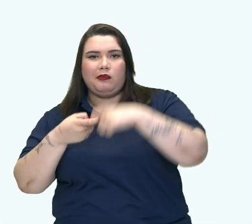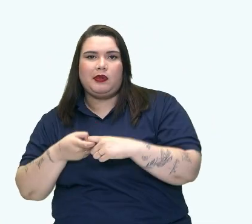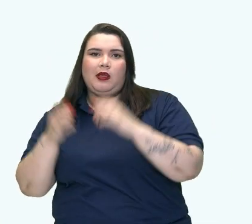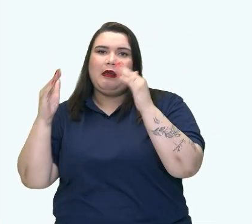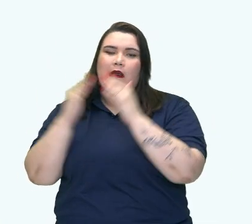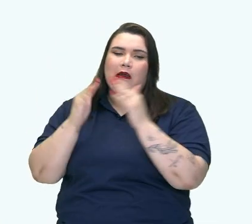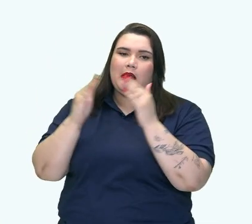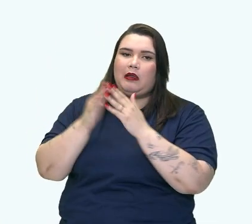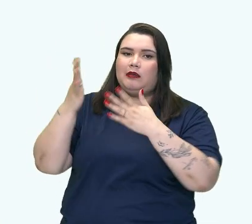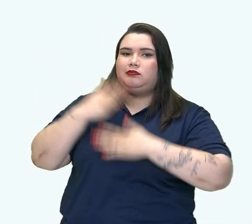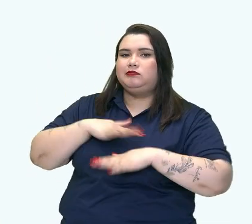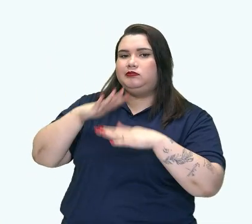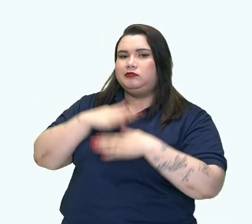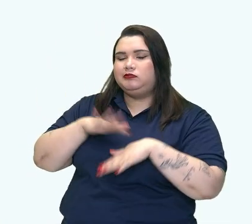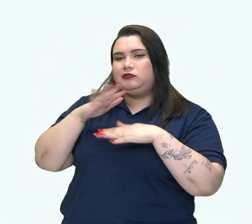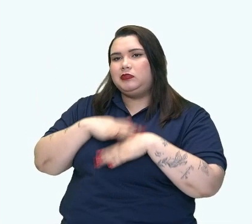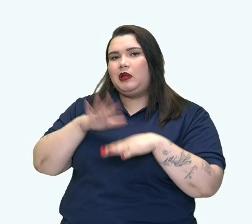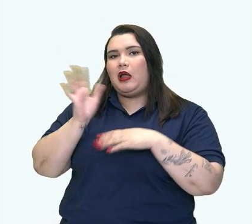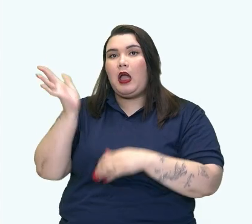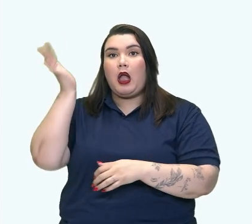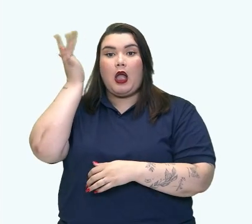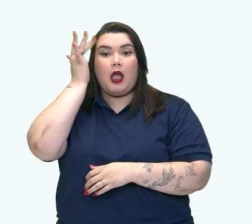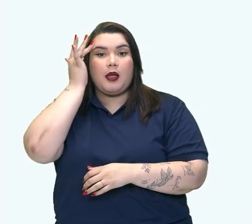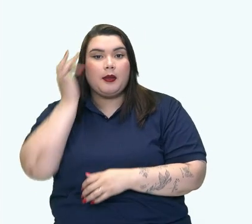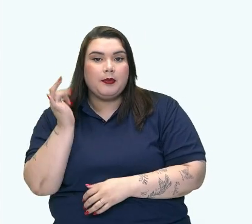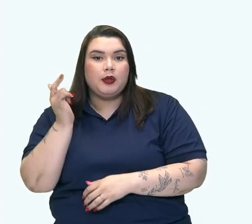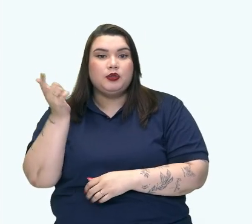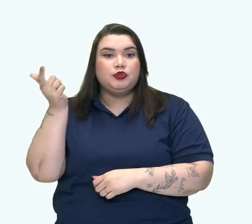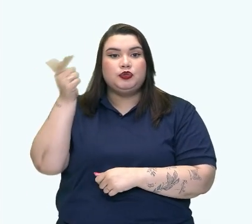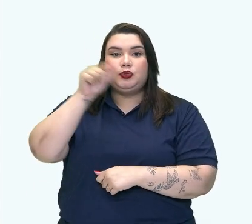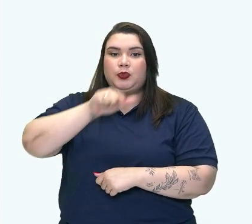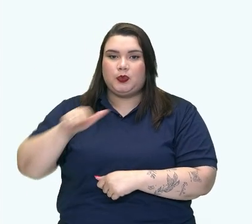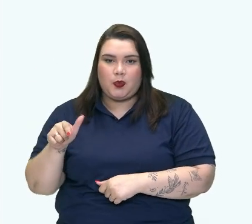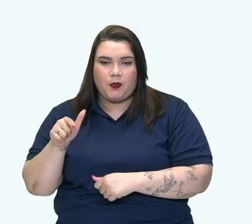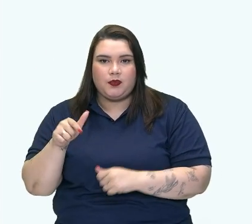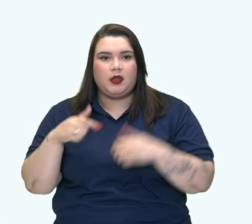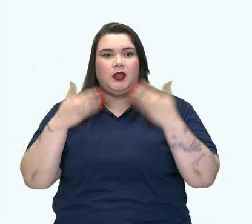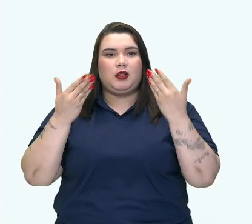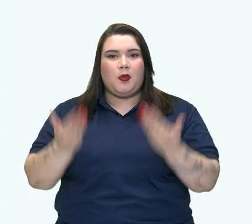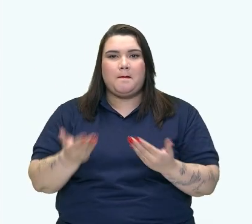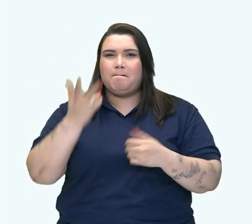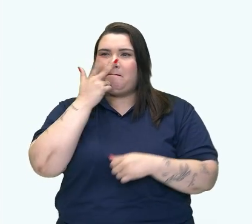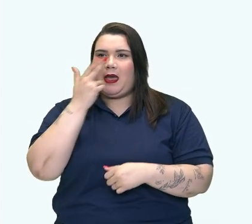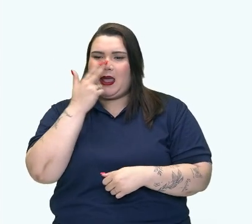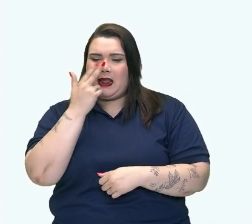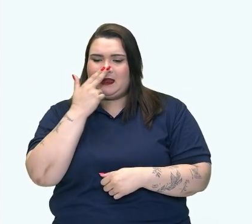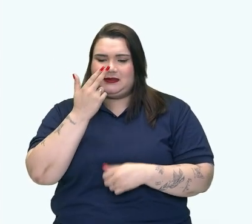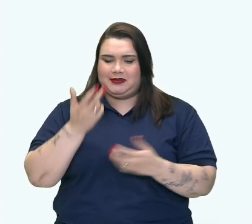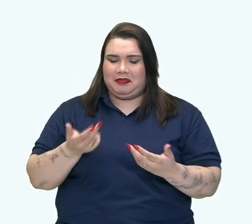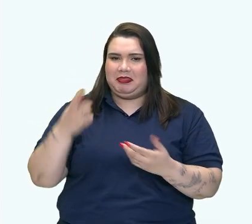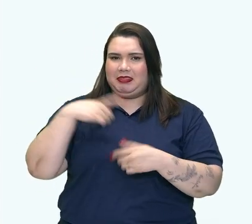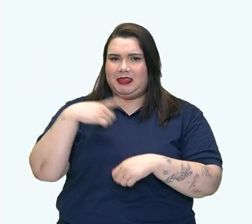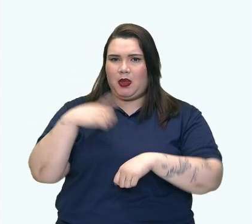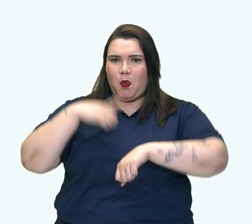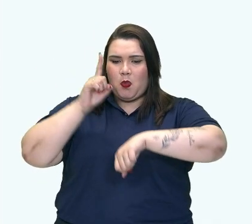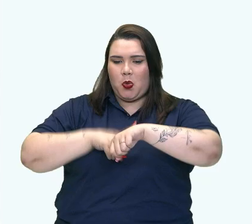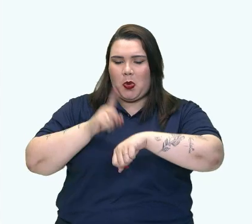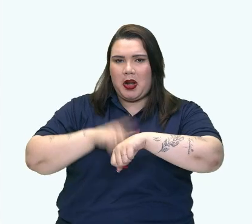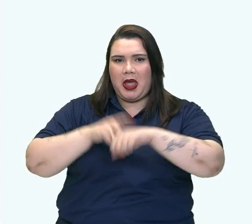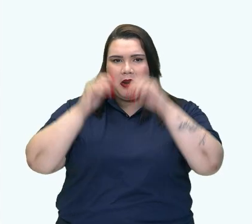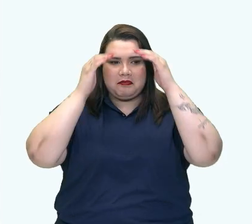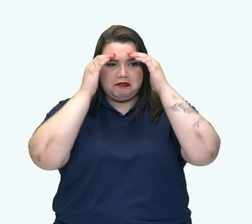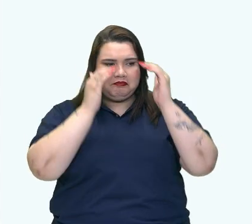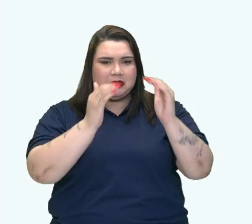levava sua vida normal de cachorro até chegar o dia seguinte. Então, disciplinadamente, como